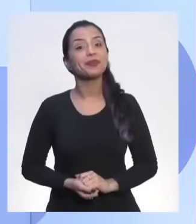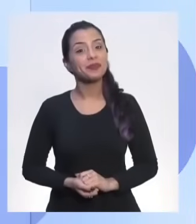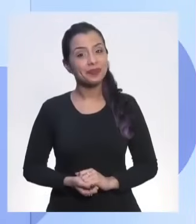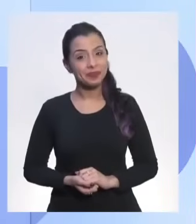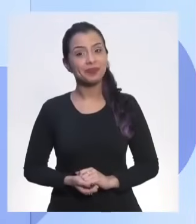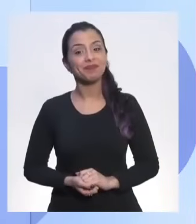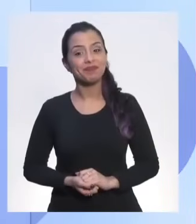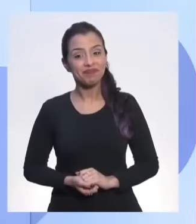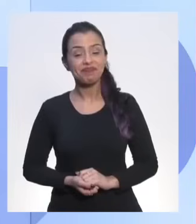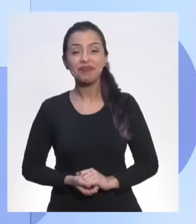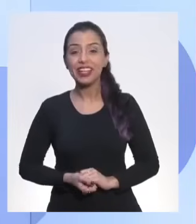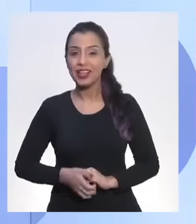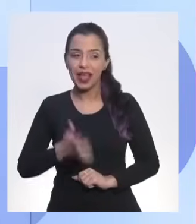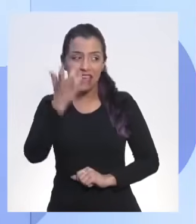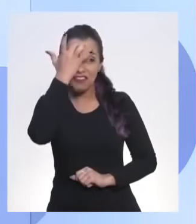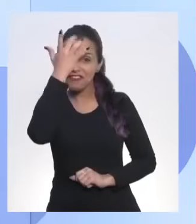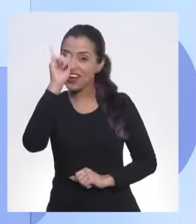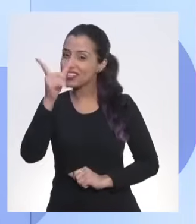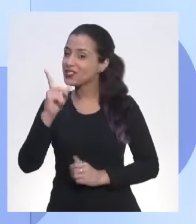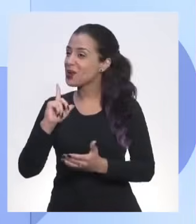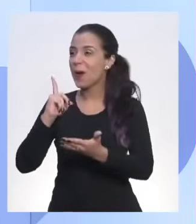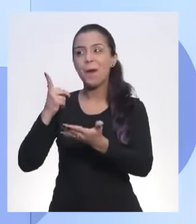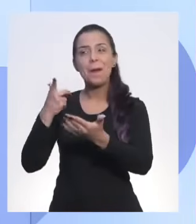Jonas, hoje não vai ser fácil comprar esse fogão, não.